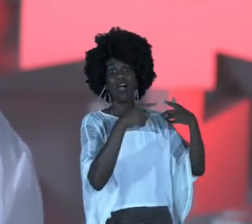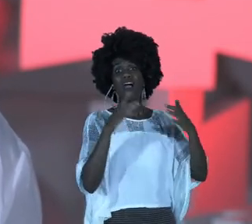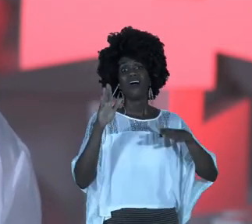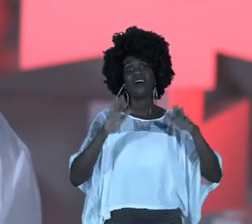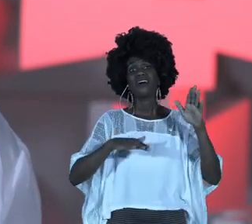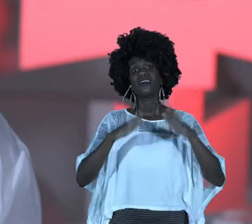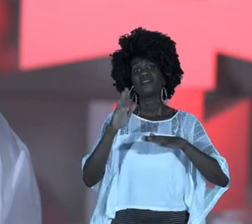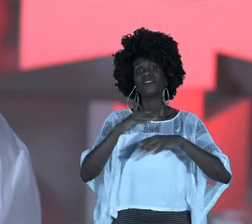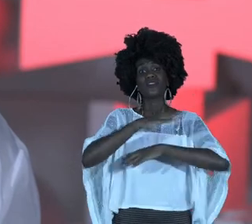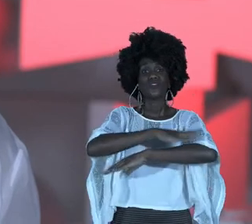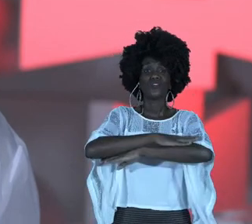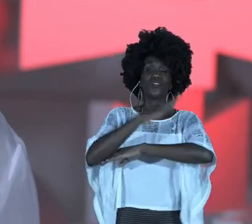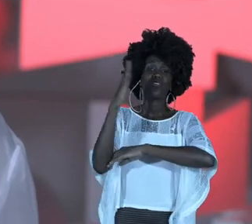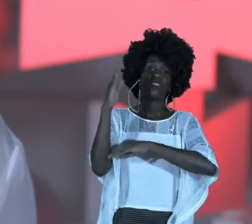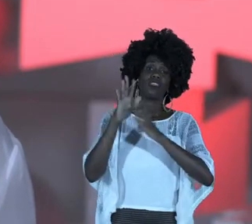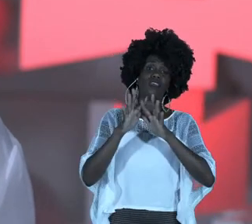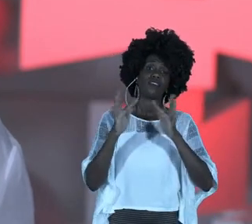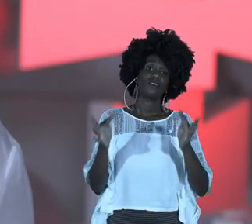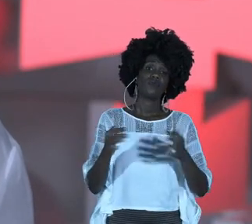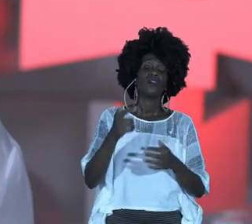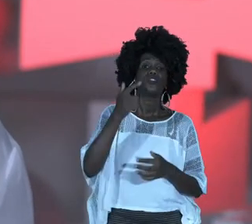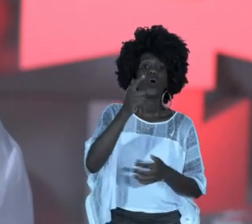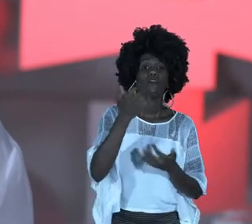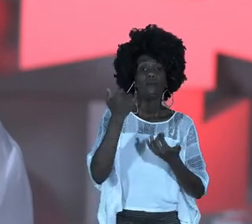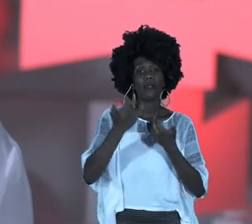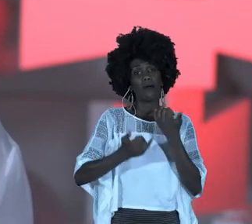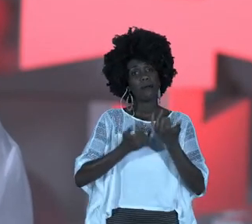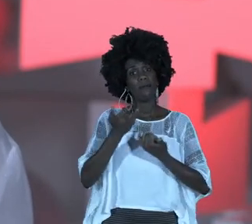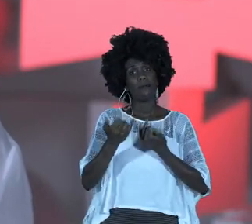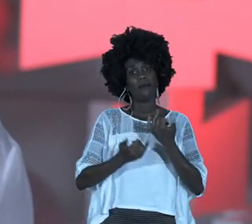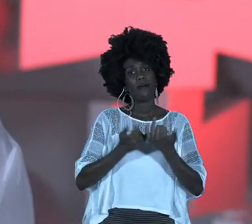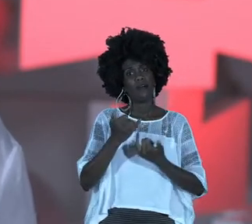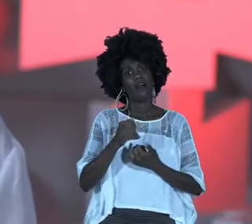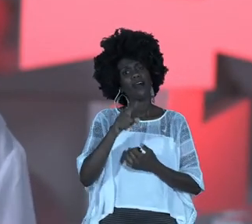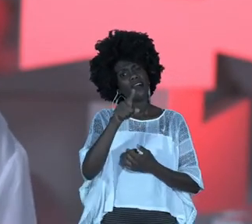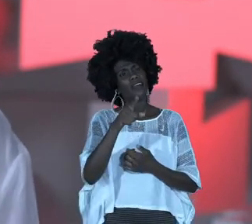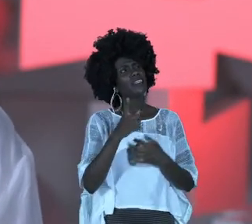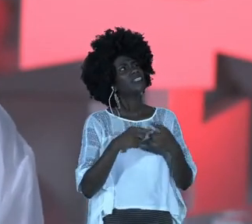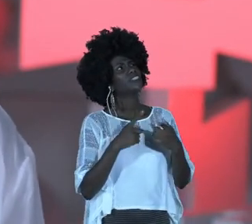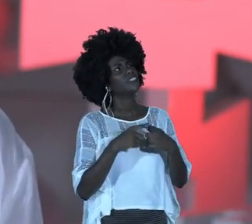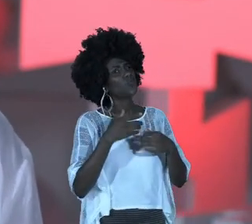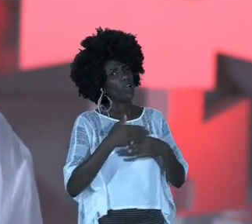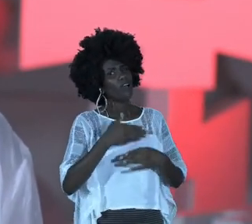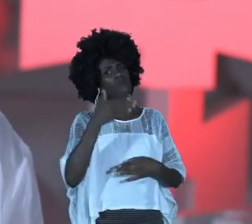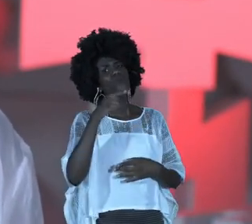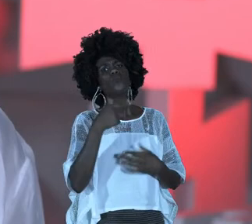uma janela. Então ele de novo brinca com a gente, isso é figura ou é fundo?